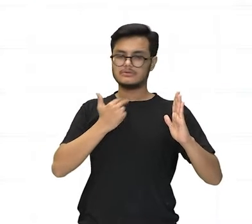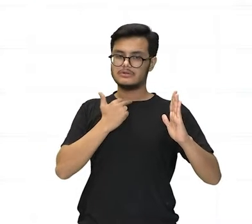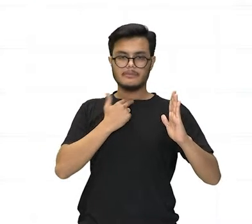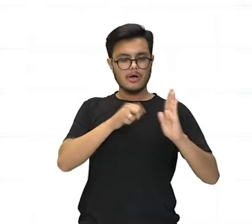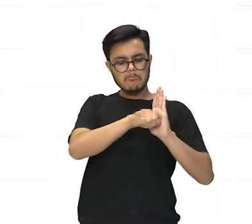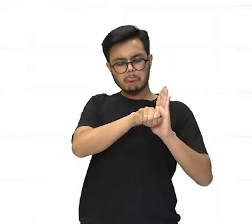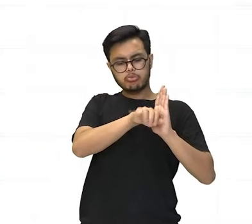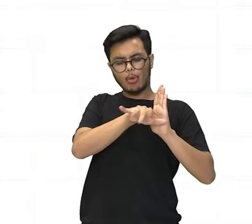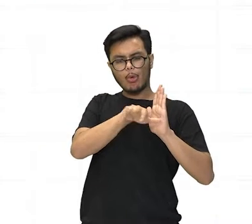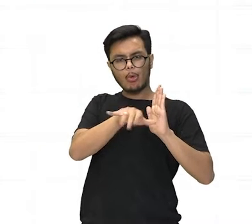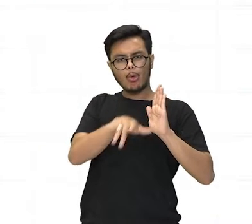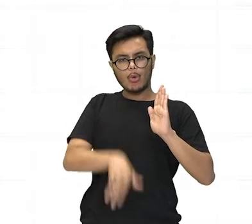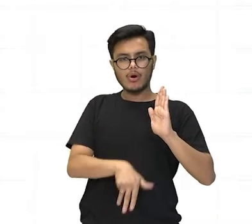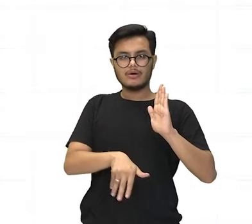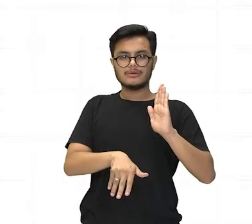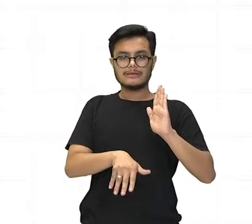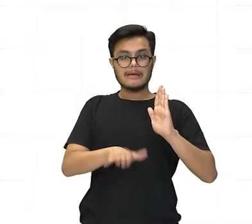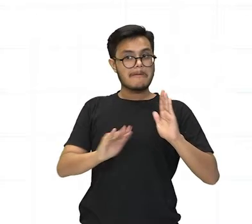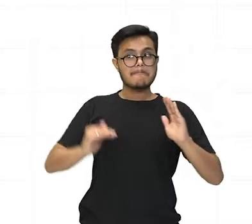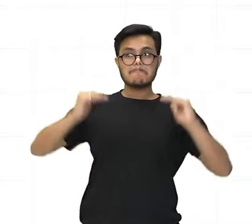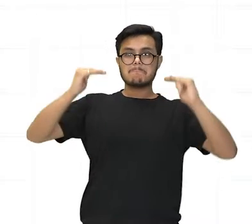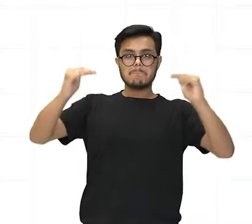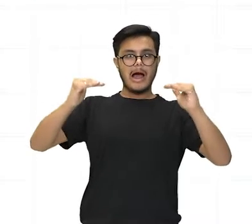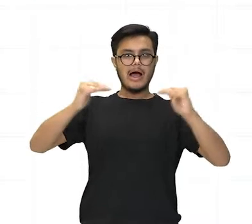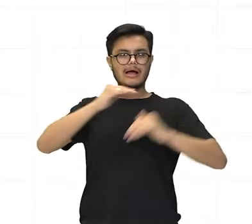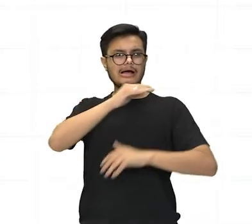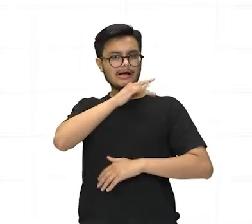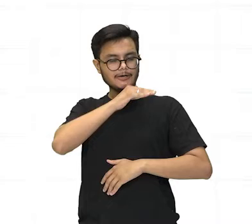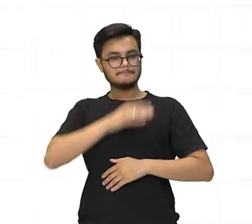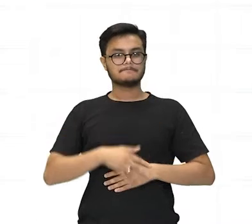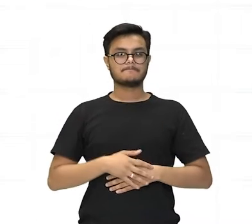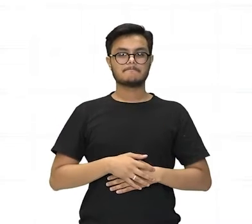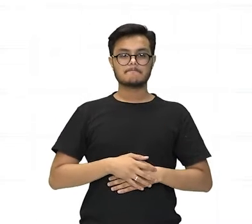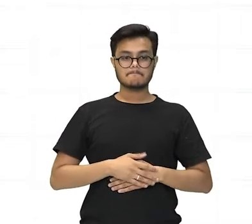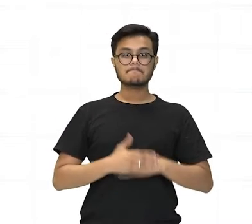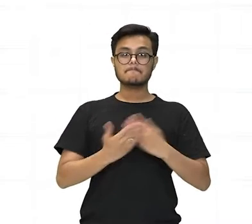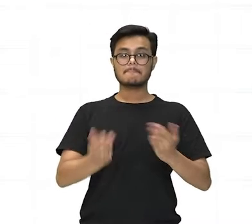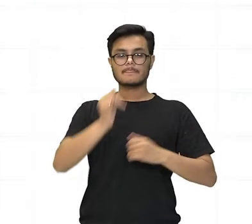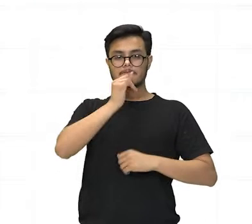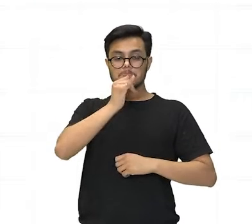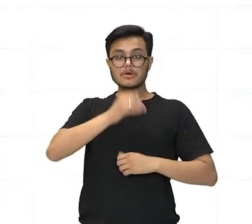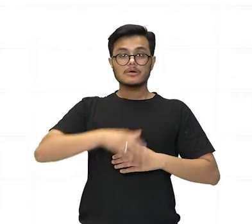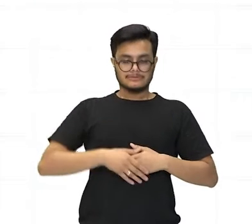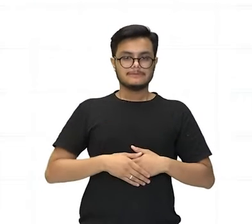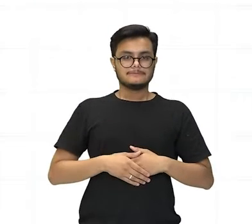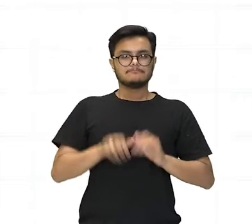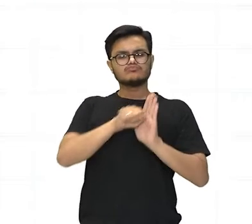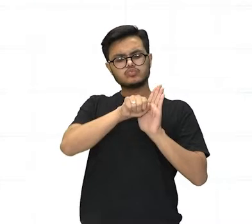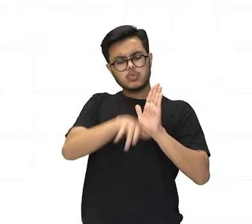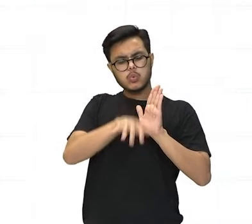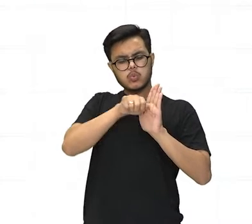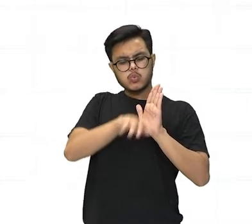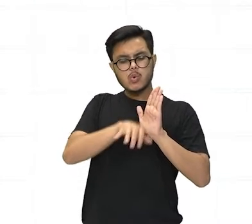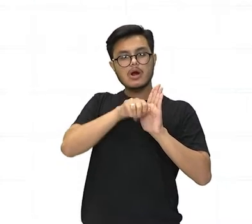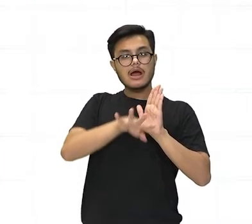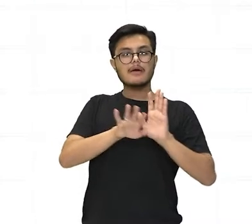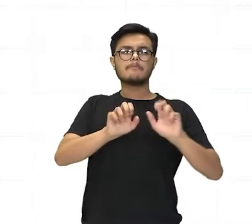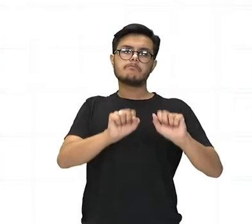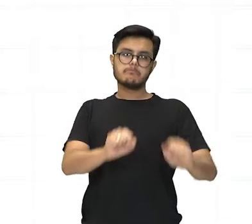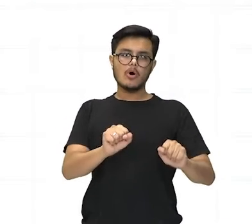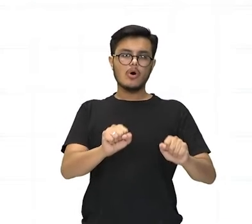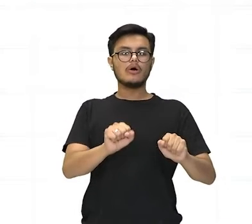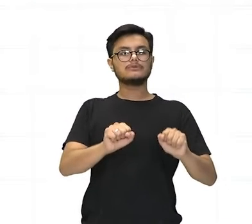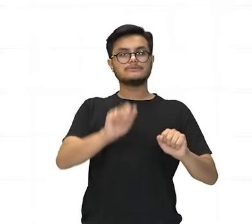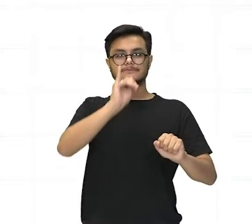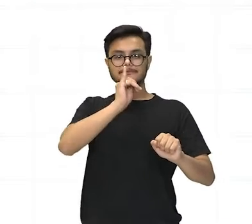uma hemorragia maior. Em casos de sangramento intenso, uma boa dica é levar o membro